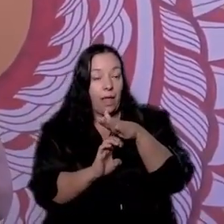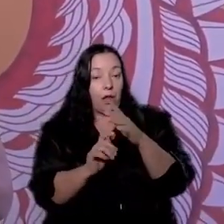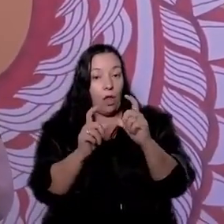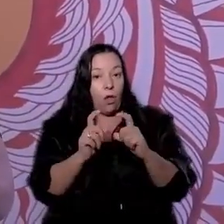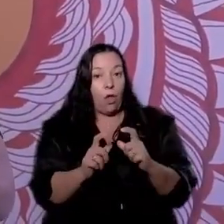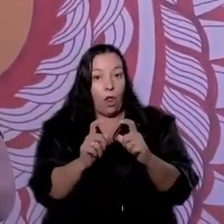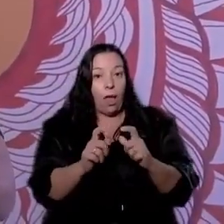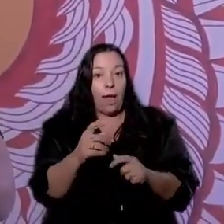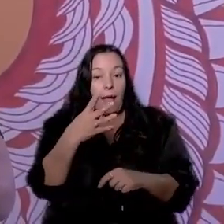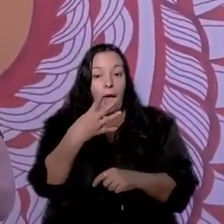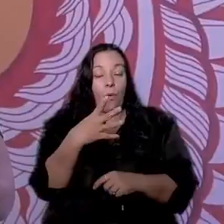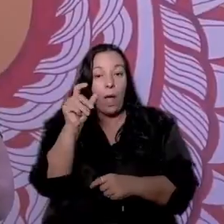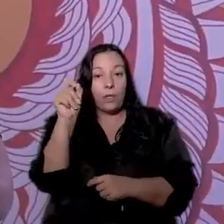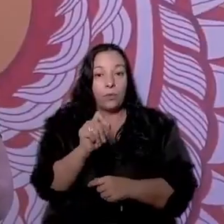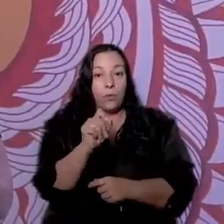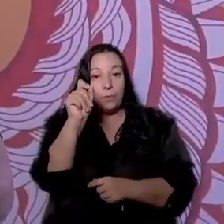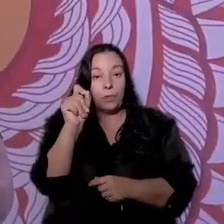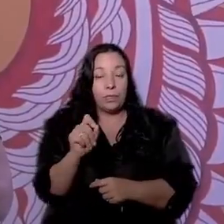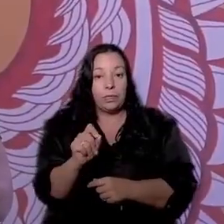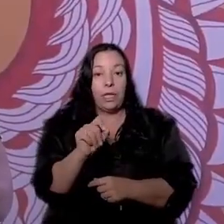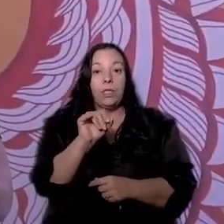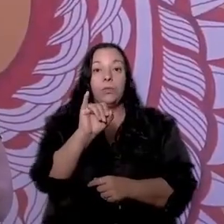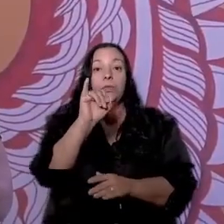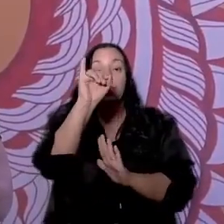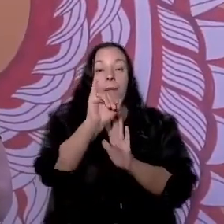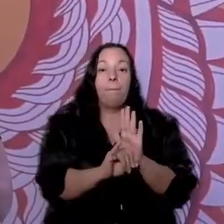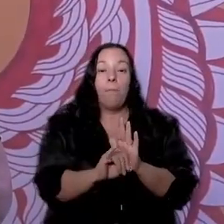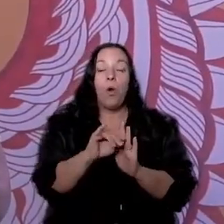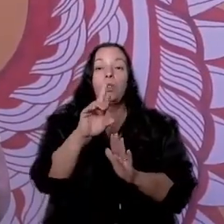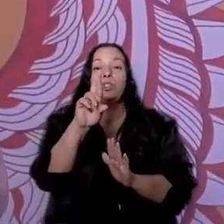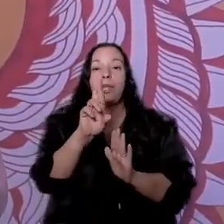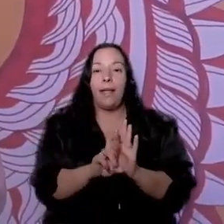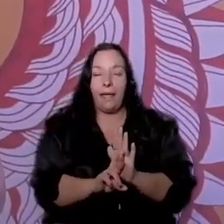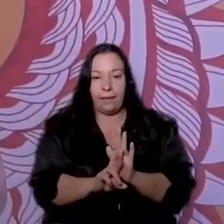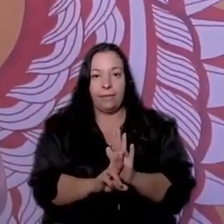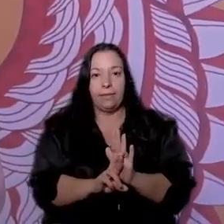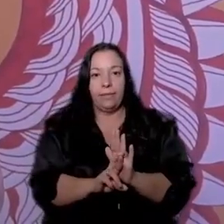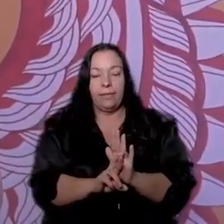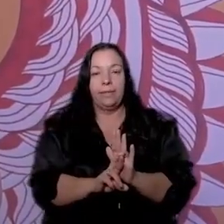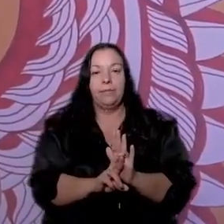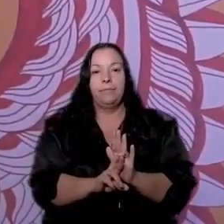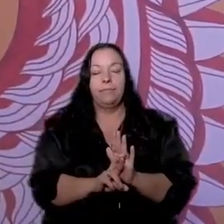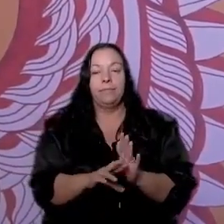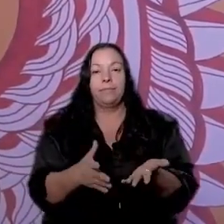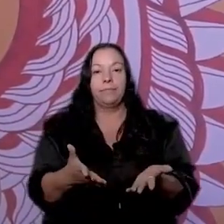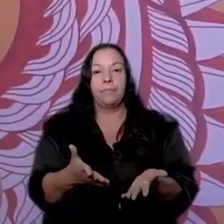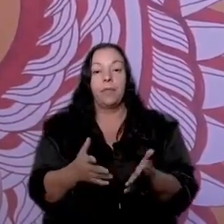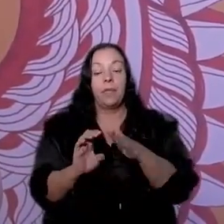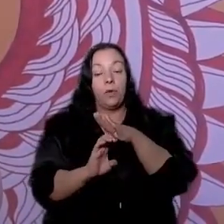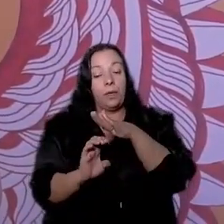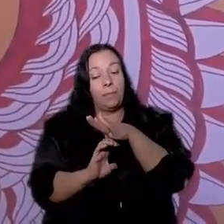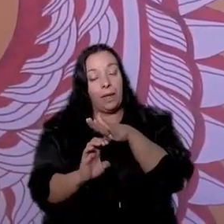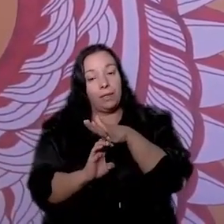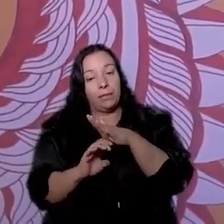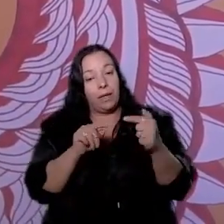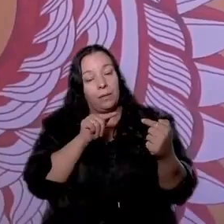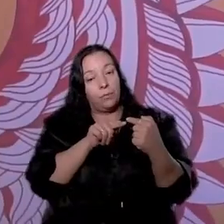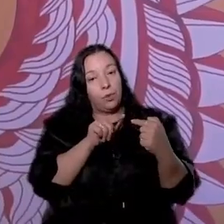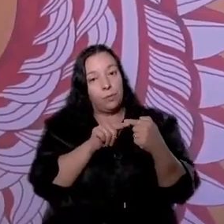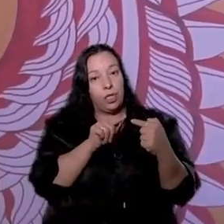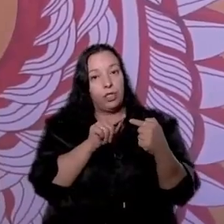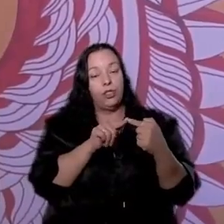colocar 4% do imposto de renda dele na sua ideia. Então, você tem que seduzi-lo. E o empresário ele é muito